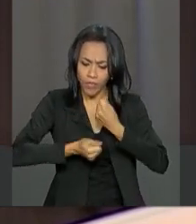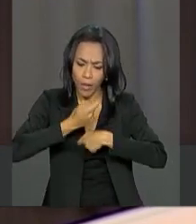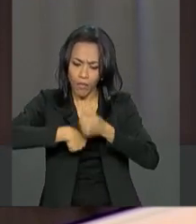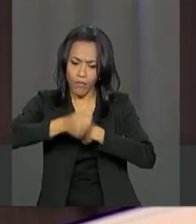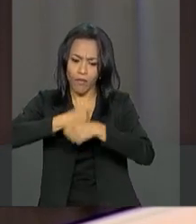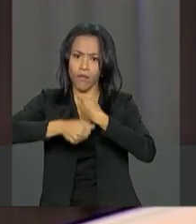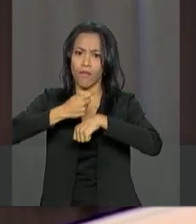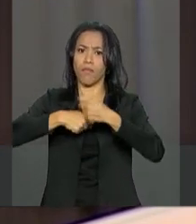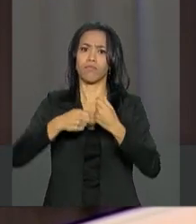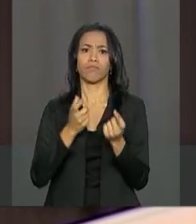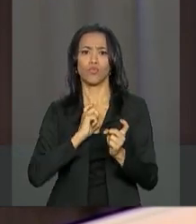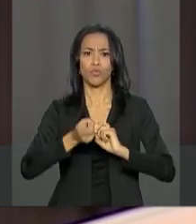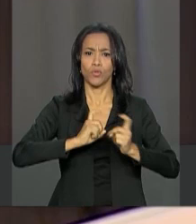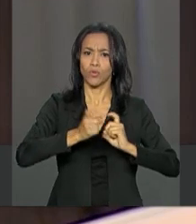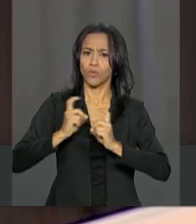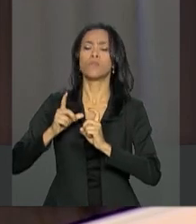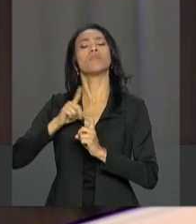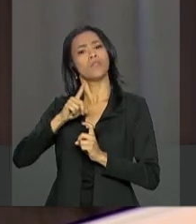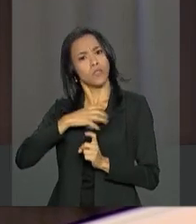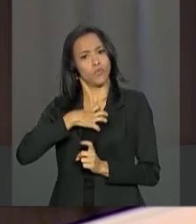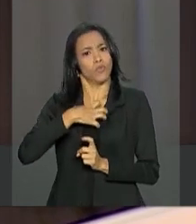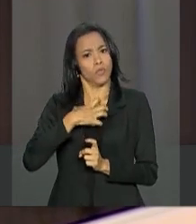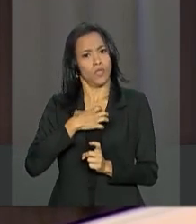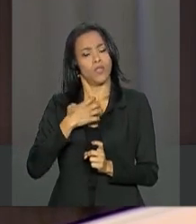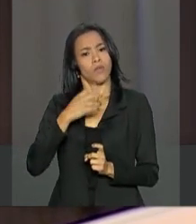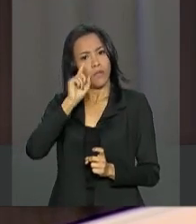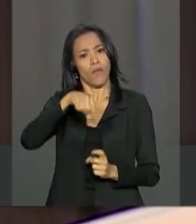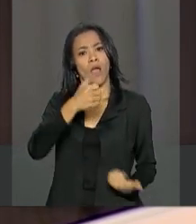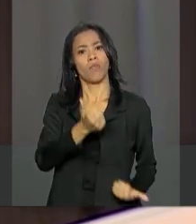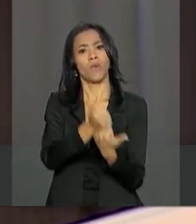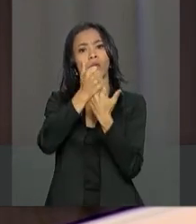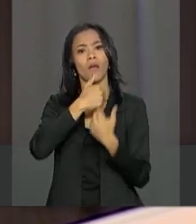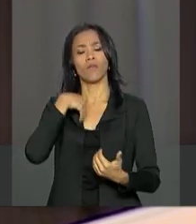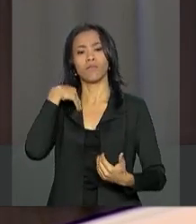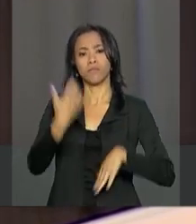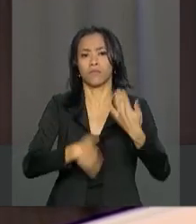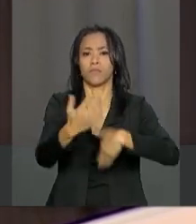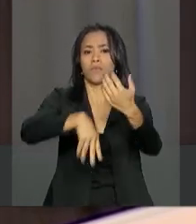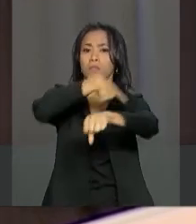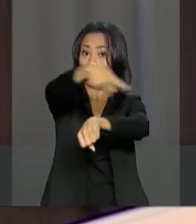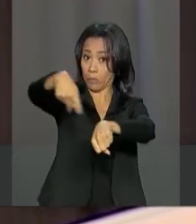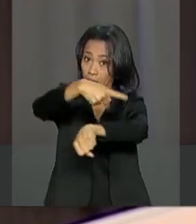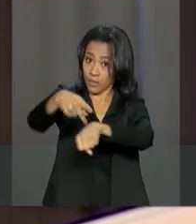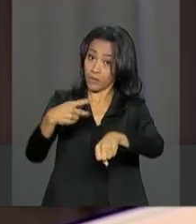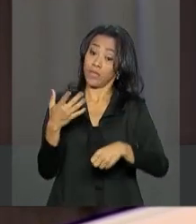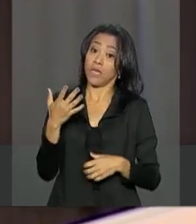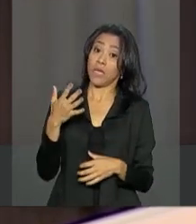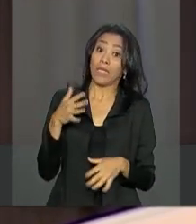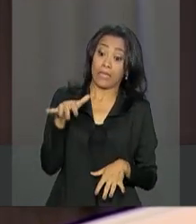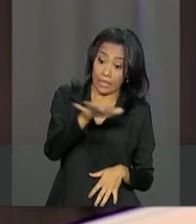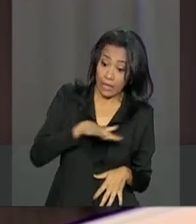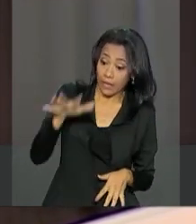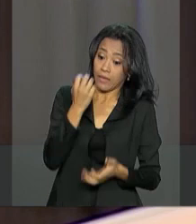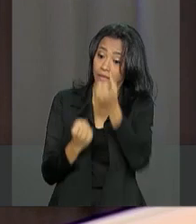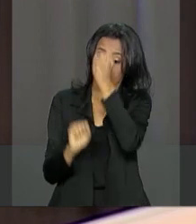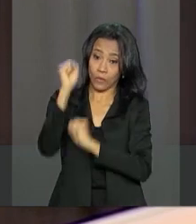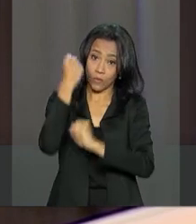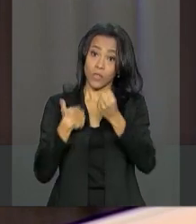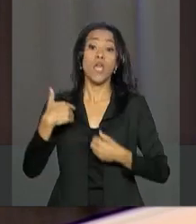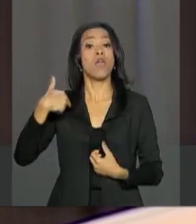emprego, progresso de nosso país. Como tudo que a indústria faz, eu sei que este